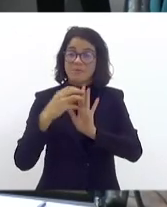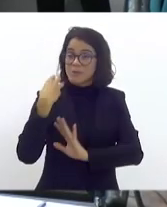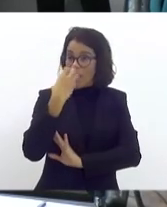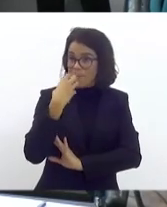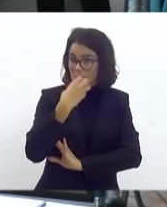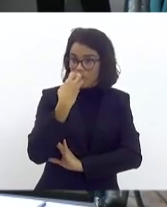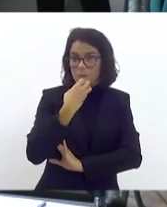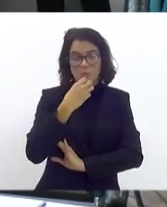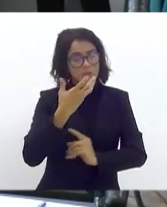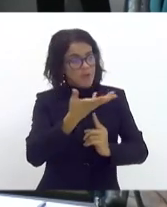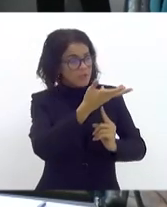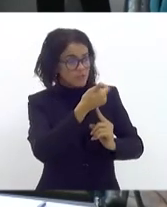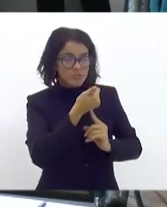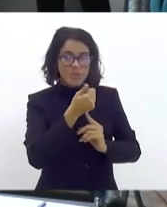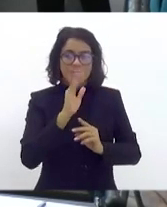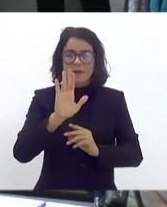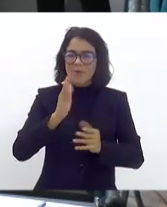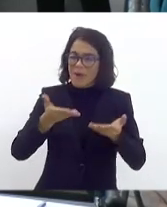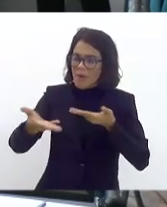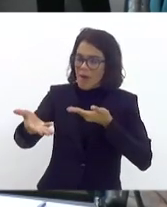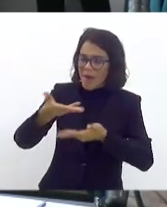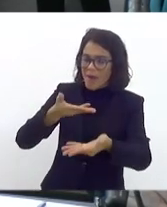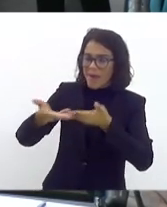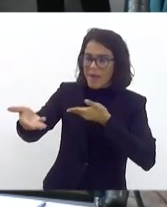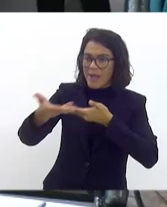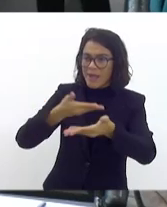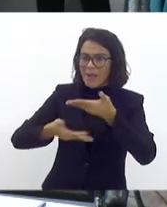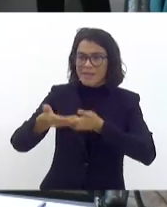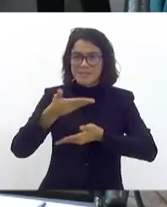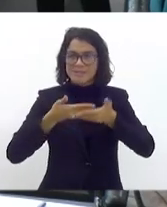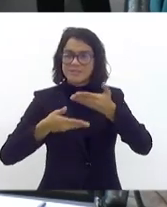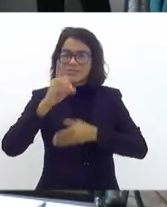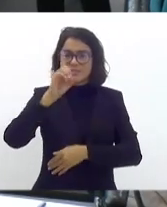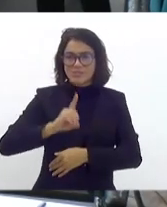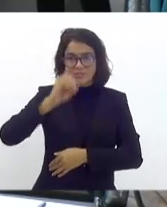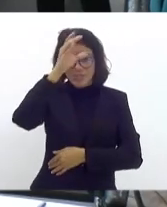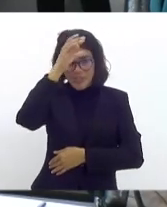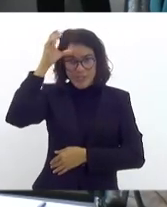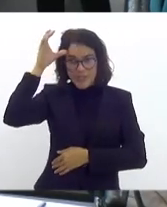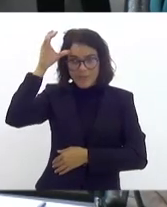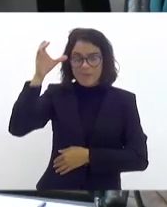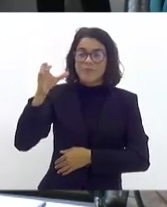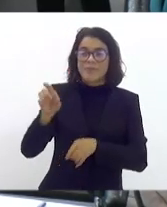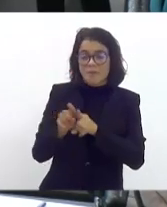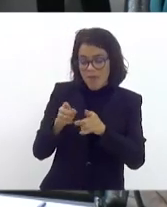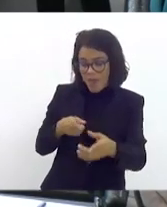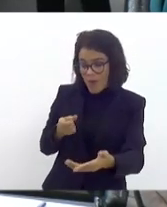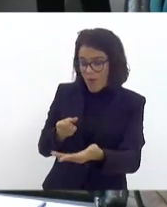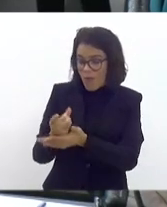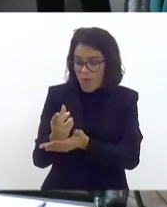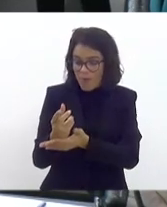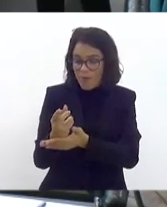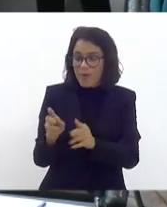interesses dos artistas, mas eu penso que é uma relação de direito de consumidor também, porque você compra e paga